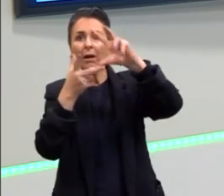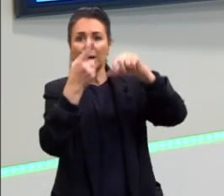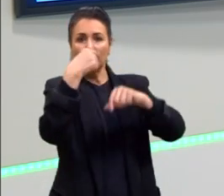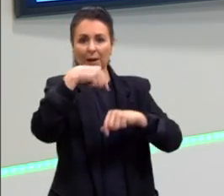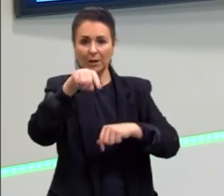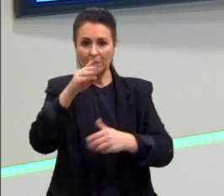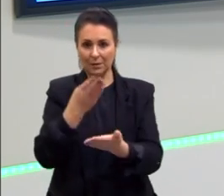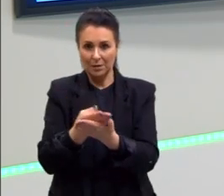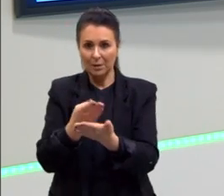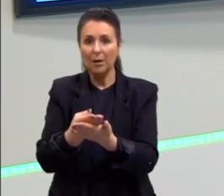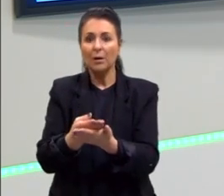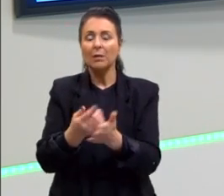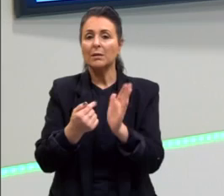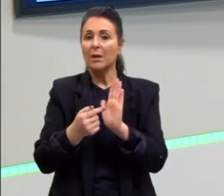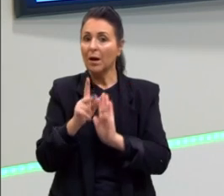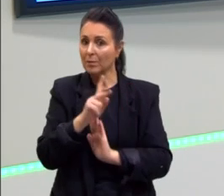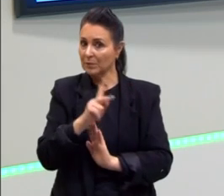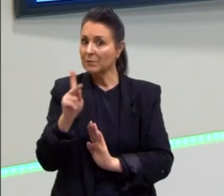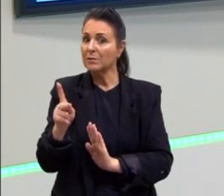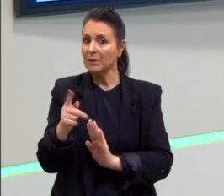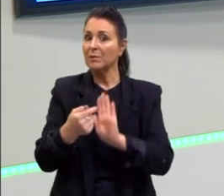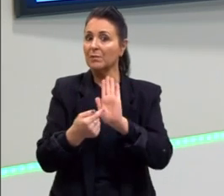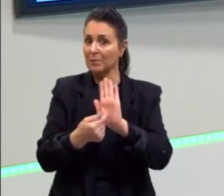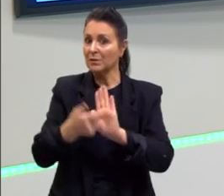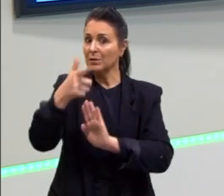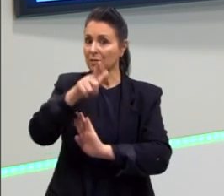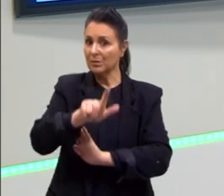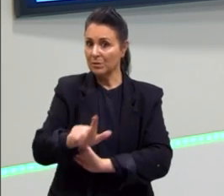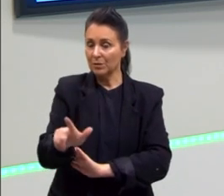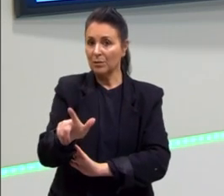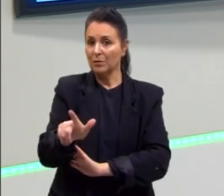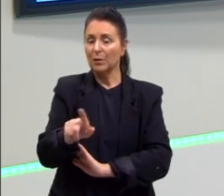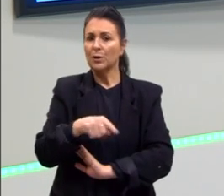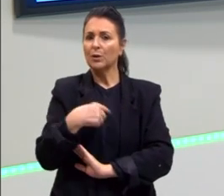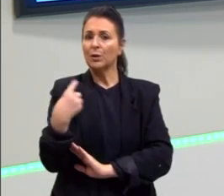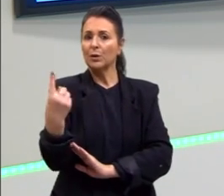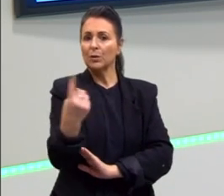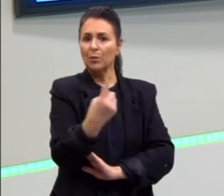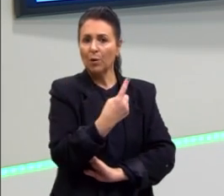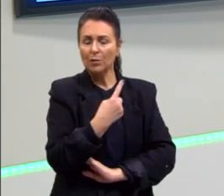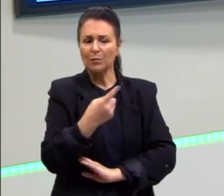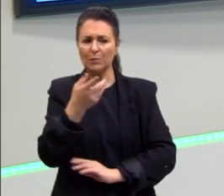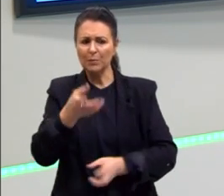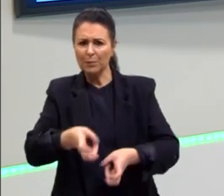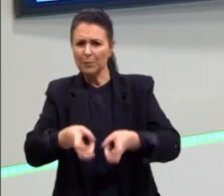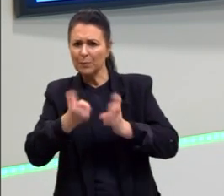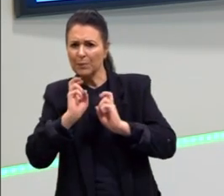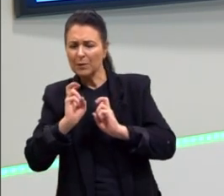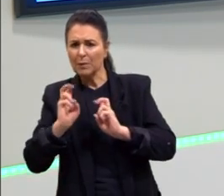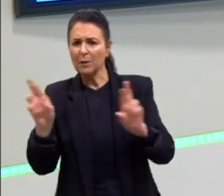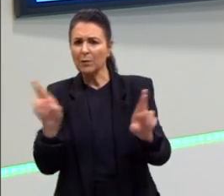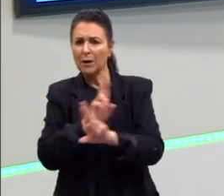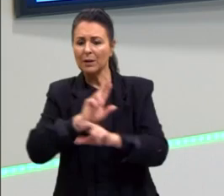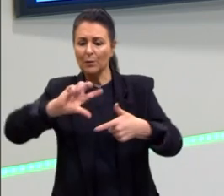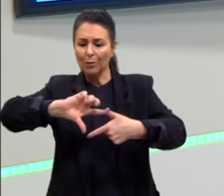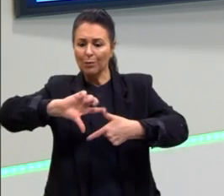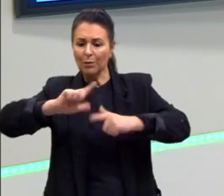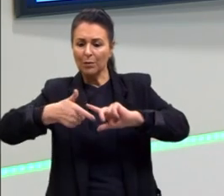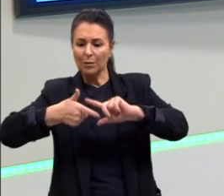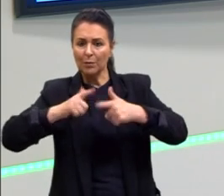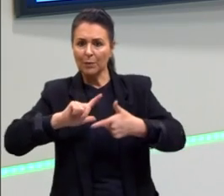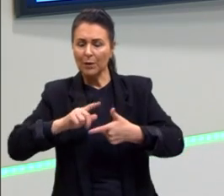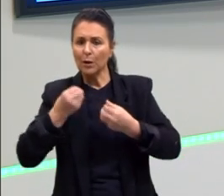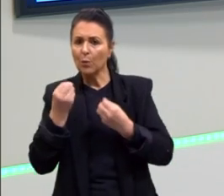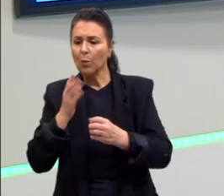aulas vocês vão ver que vai se repetir bastante tá vendo né Qual a relação da geometria e como ela contribuiu